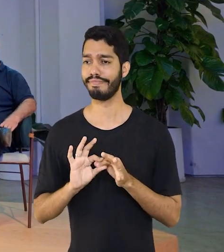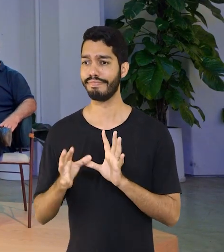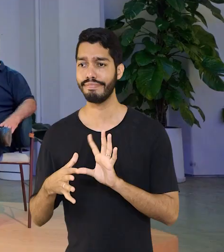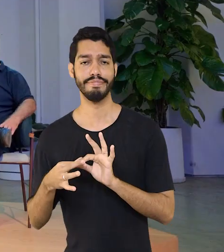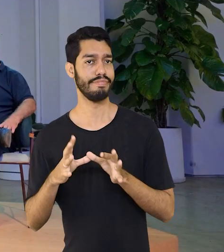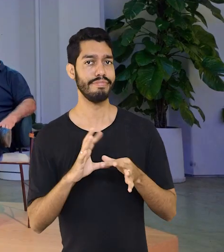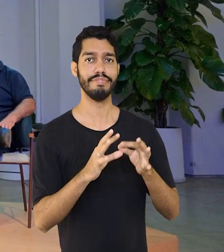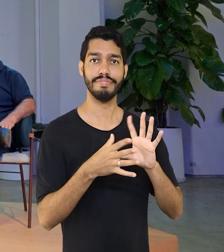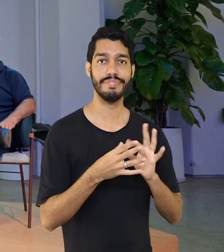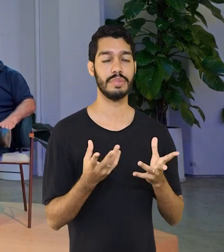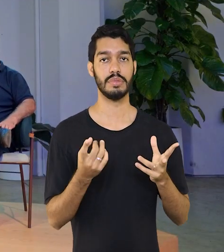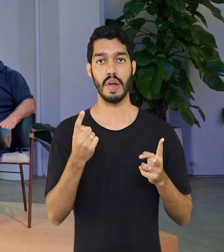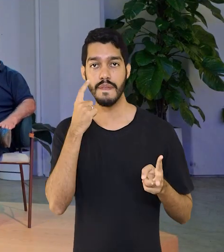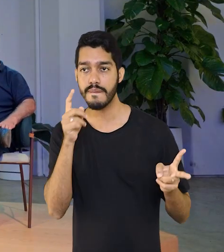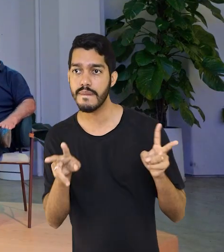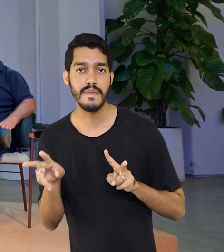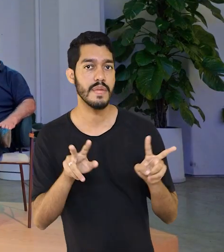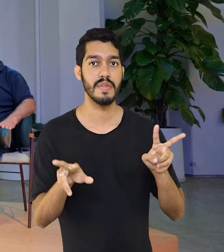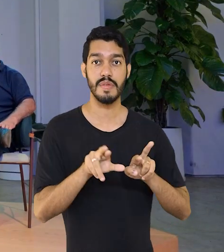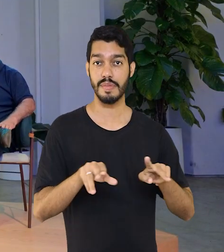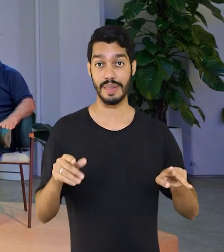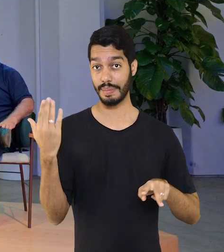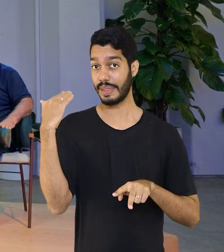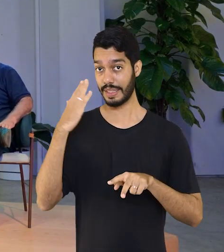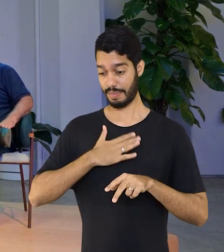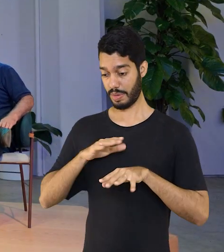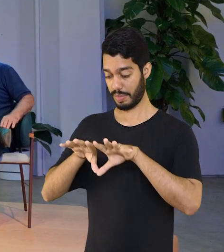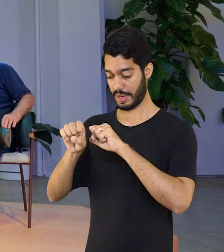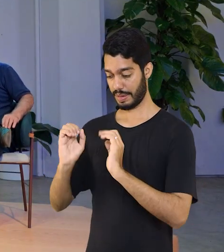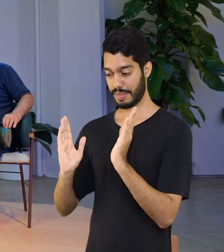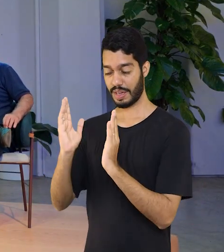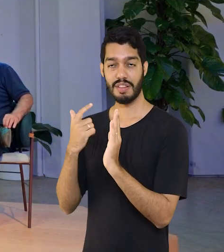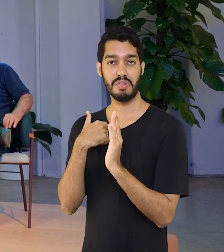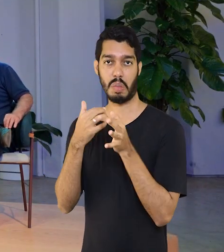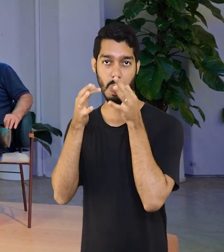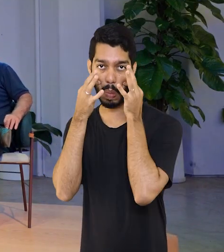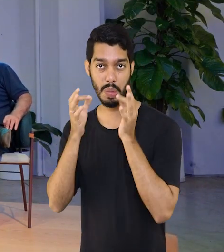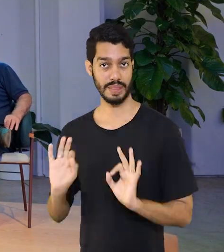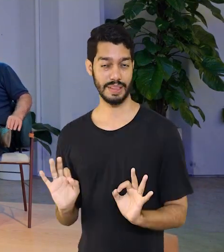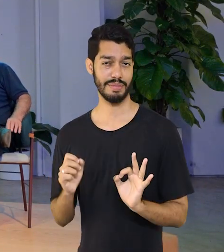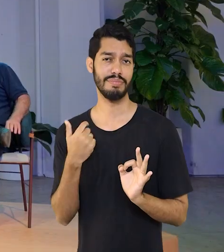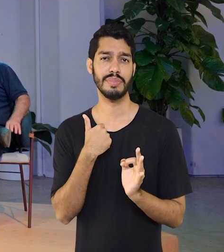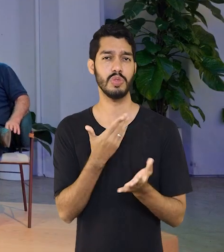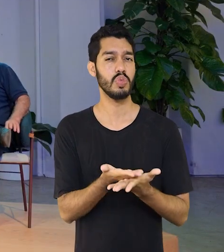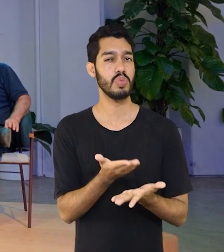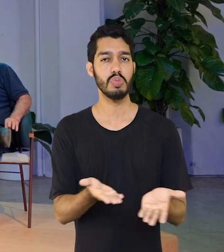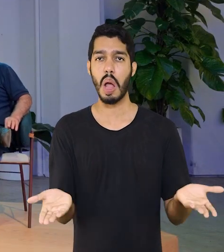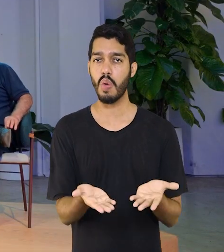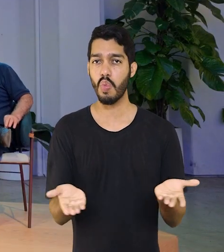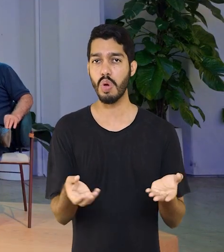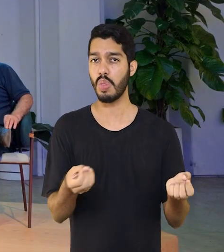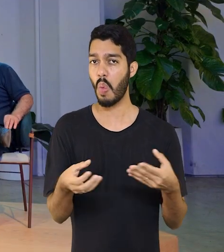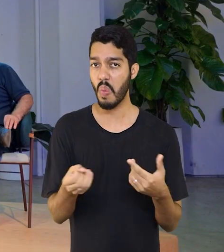menos, conexões e visibilidade de coisas que, durante a minha formação, eu não ouvi falar, e que eu estou